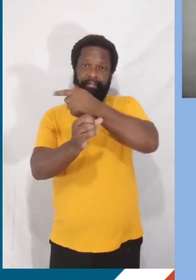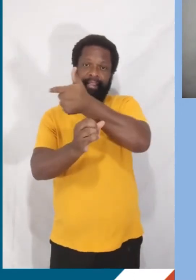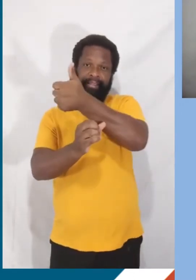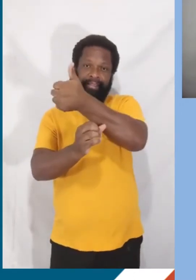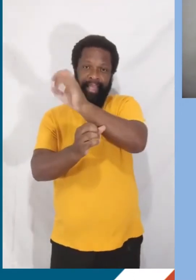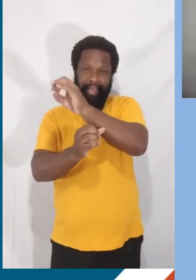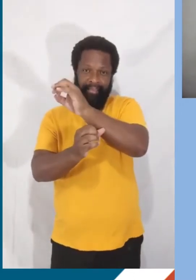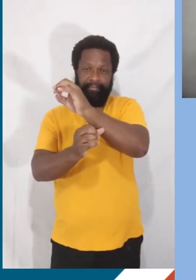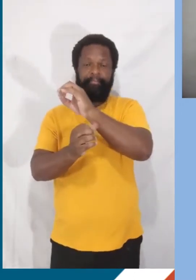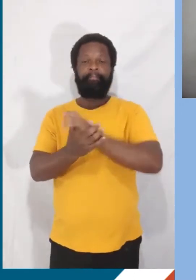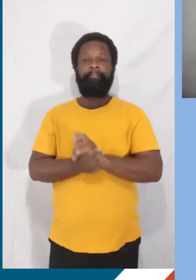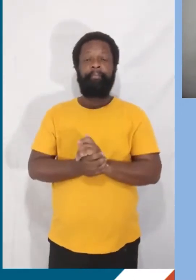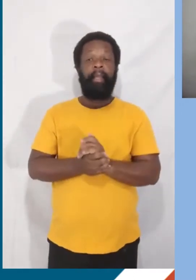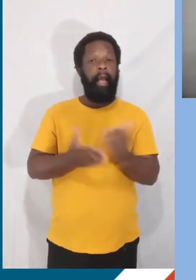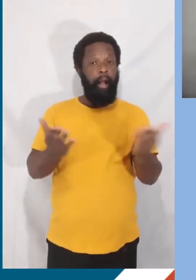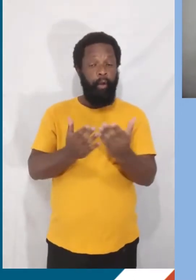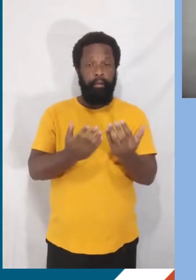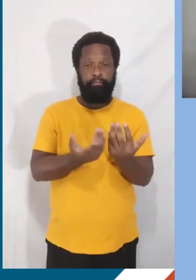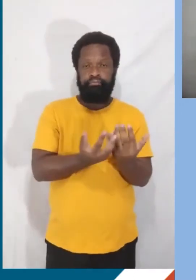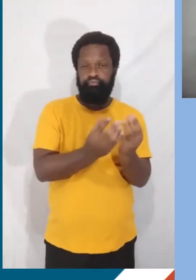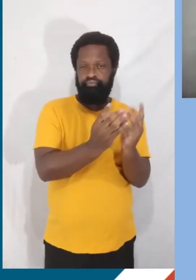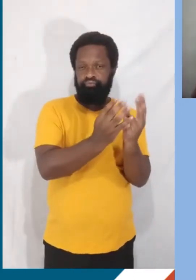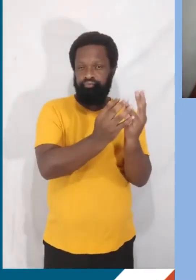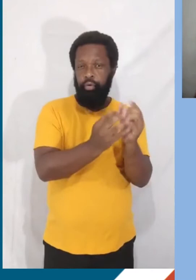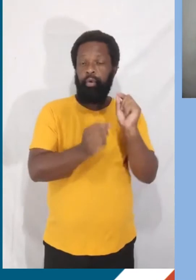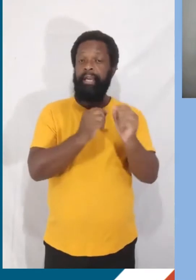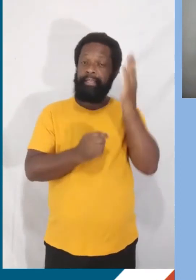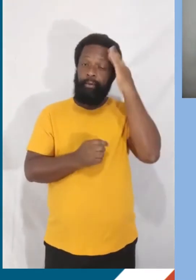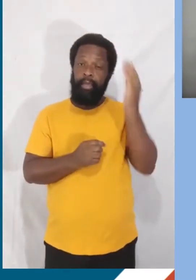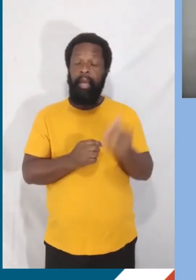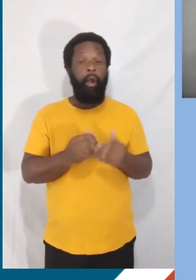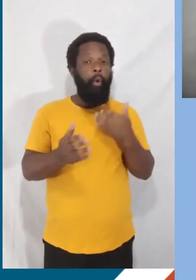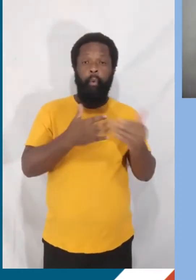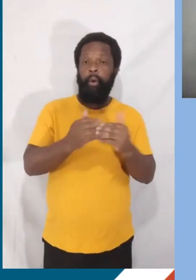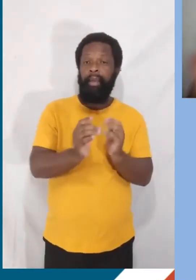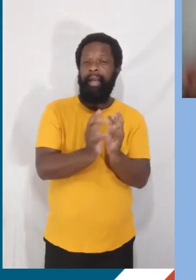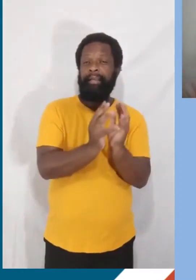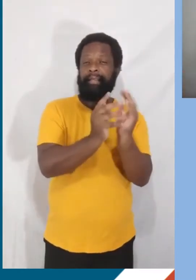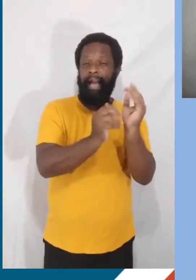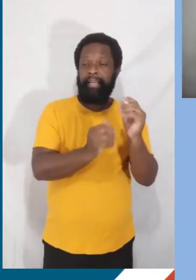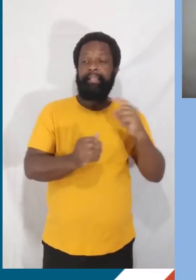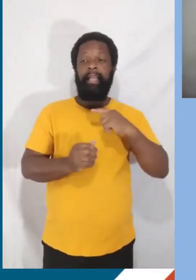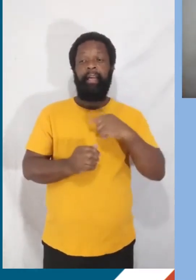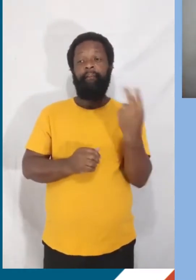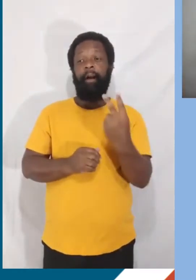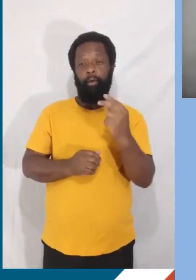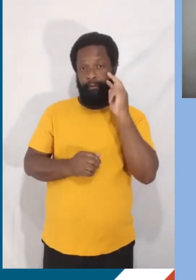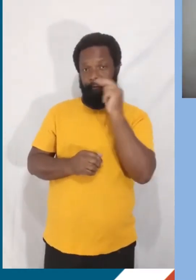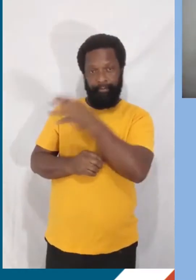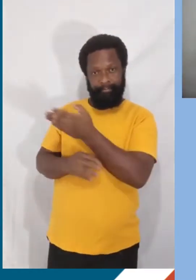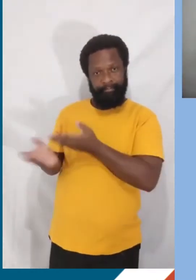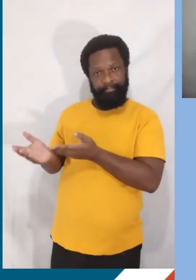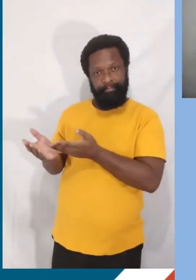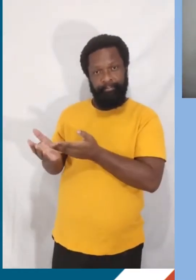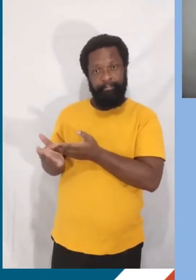Tá? Agora, em relação ao volume de um gás, agora eu sei que na CNTP, qualquer gás vale 22,4 litros. Então, olha o exemplo